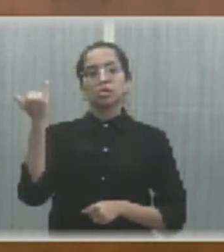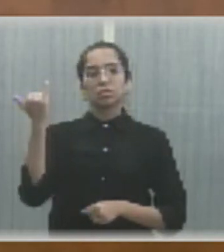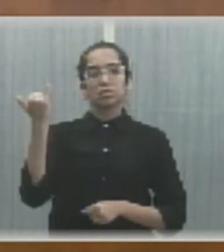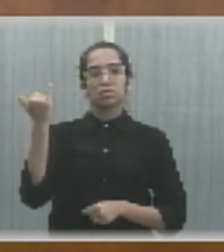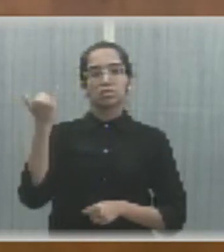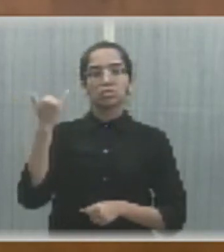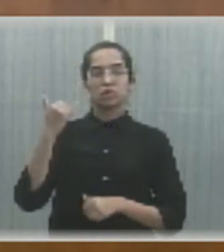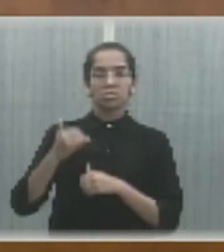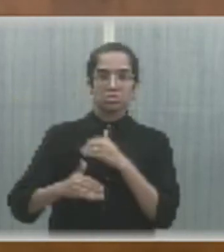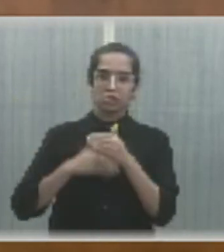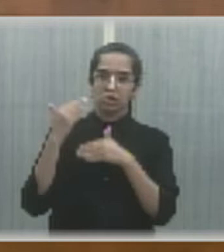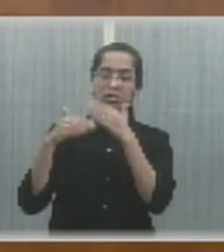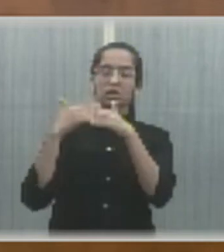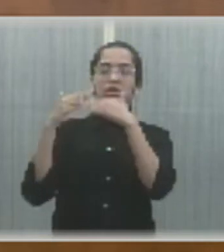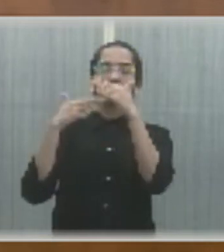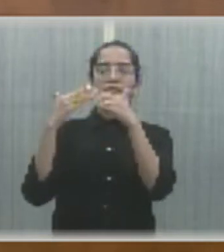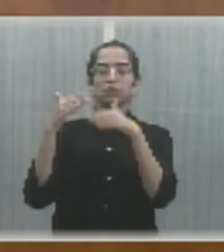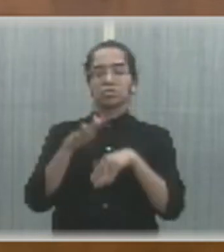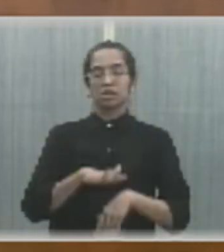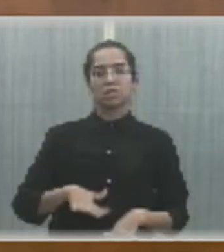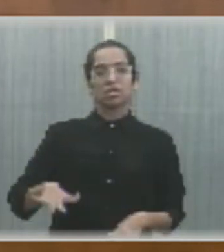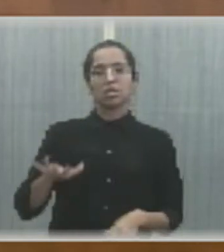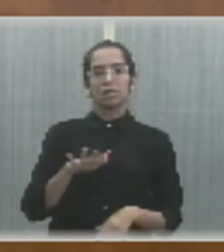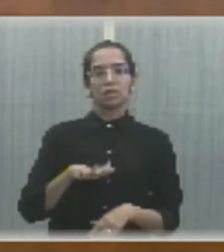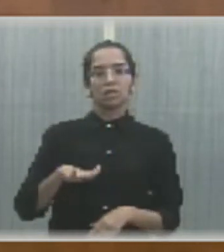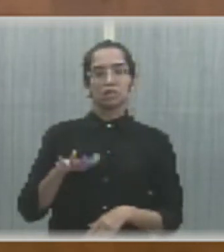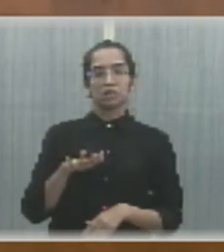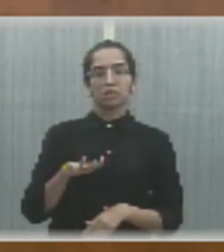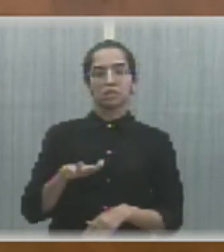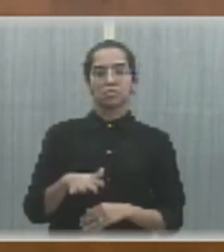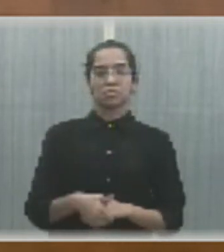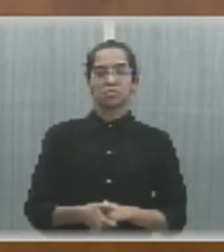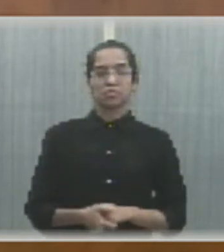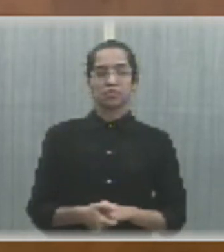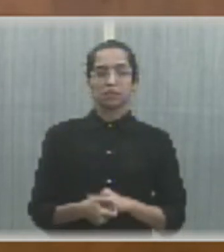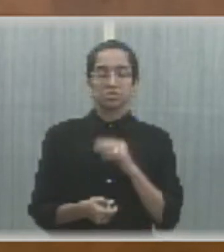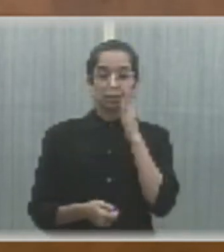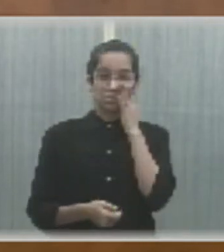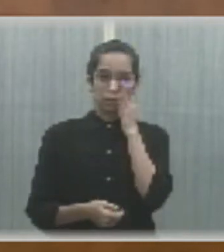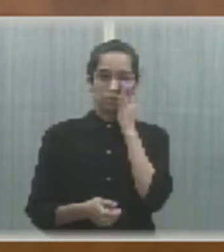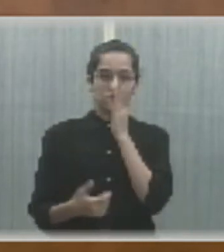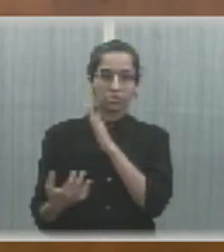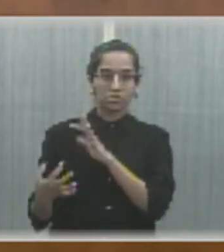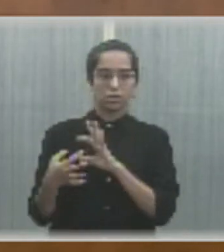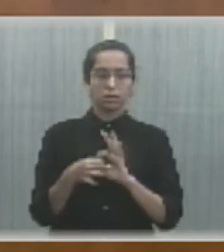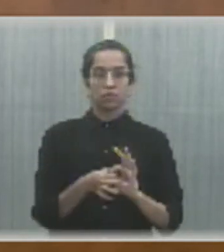um grande avanço mesmo para a alta complexidade